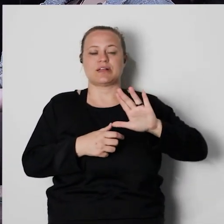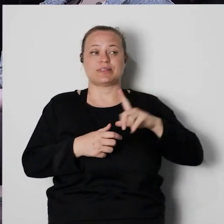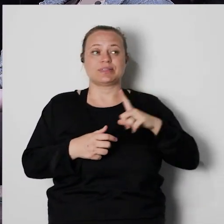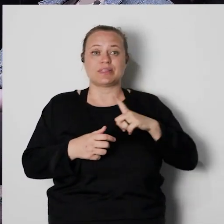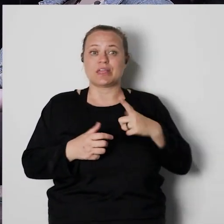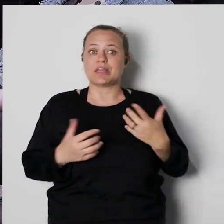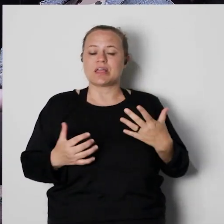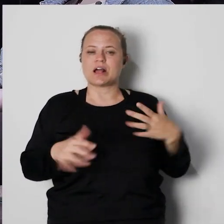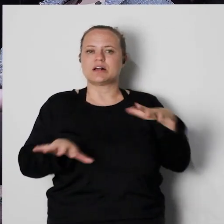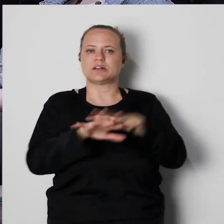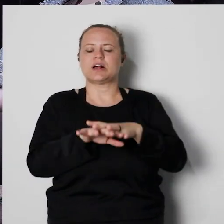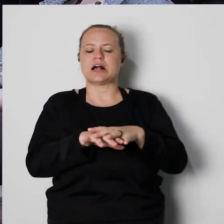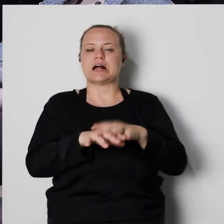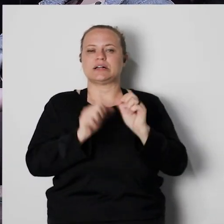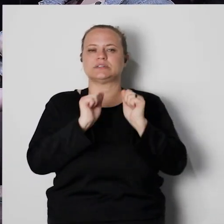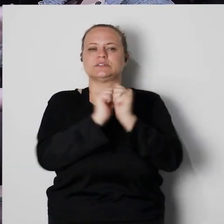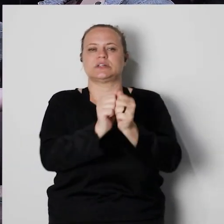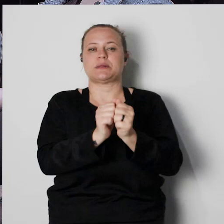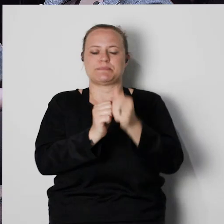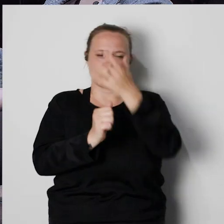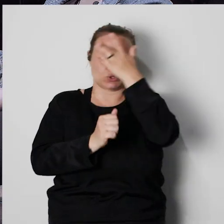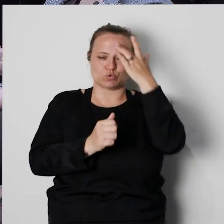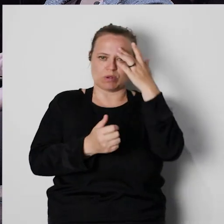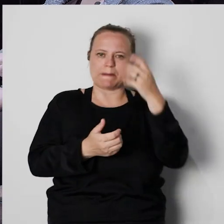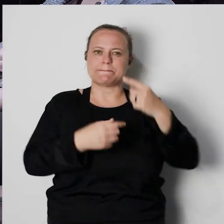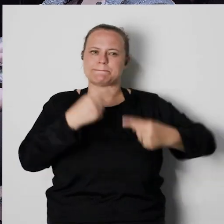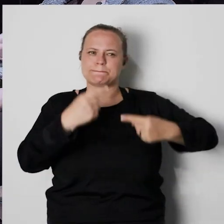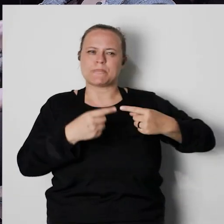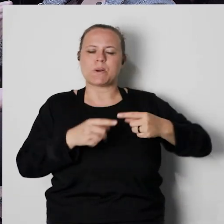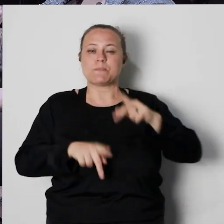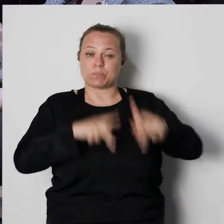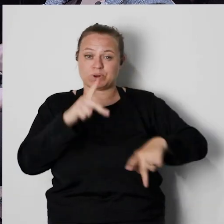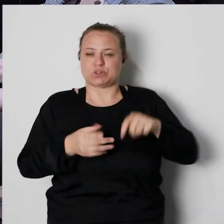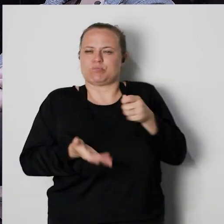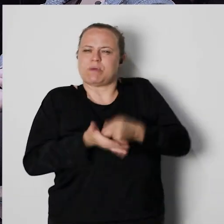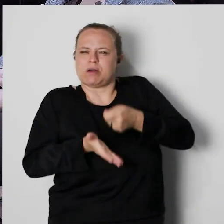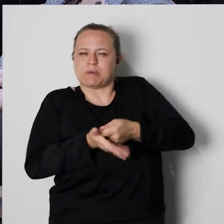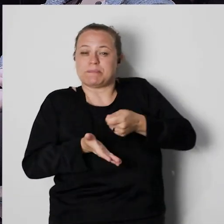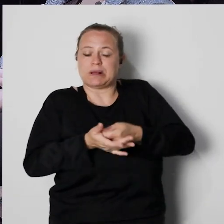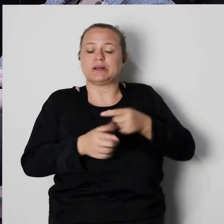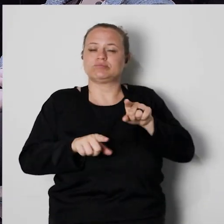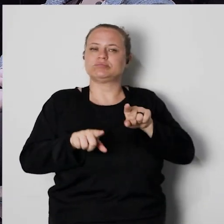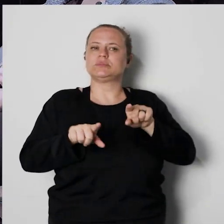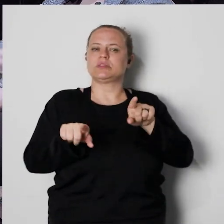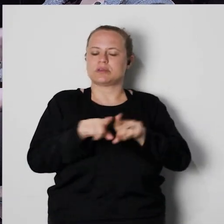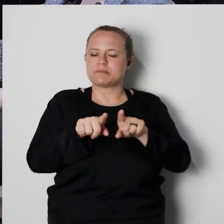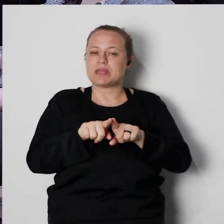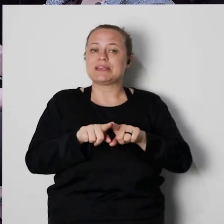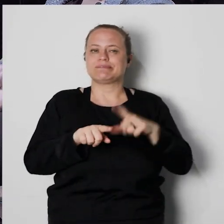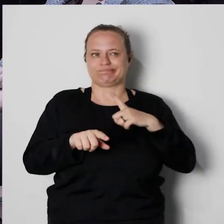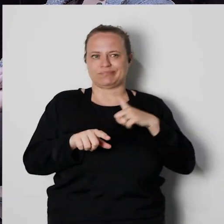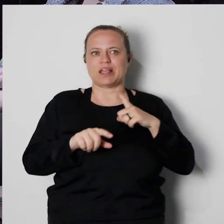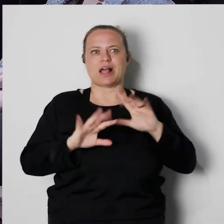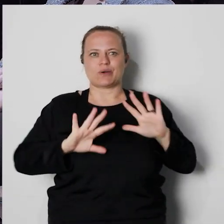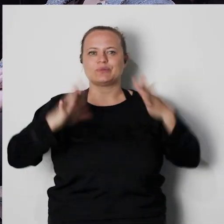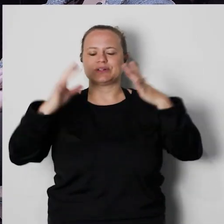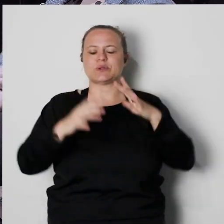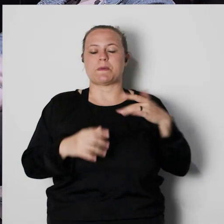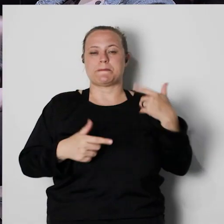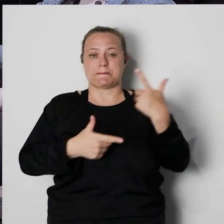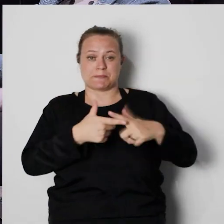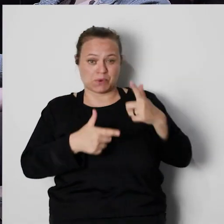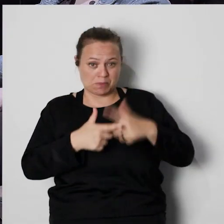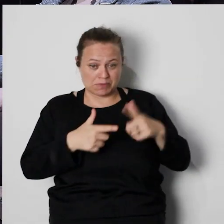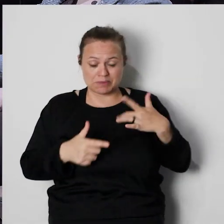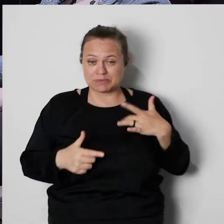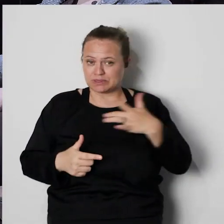recorde. E a gente ter votações aí em níveis nacionais altíssimas de aderência,